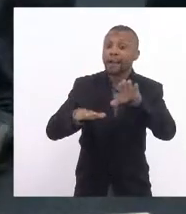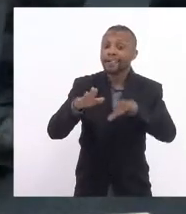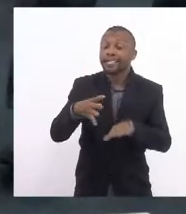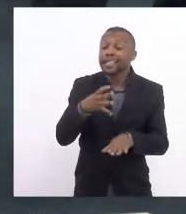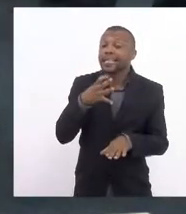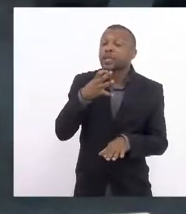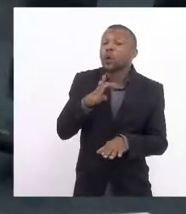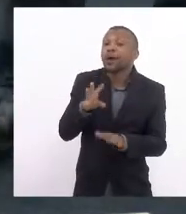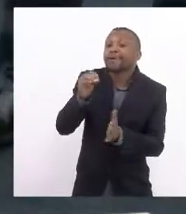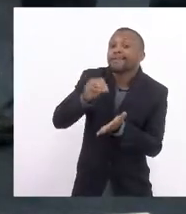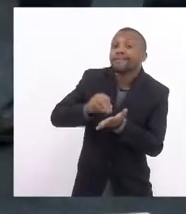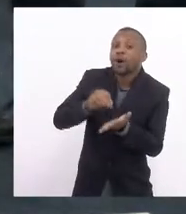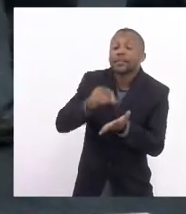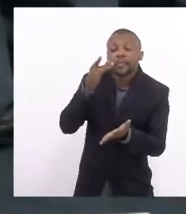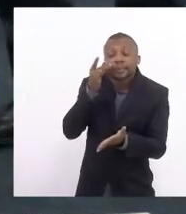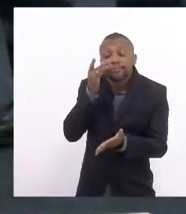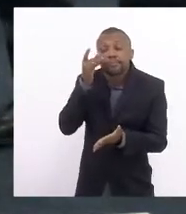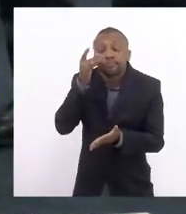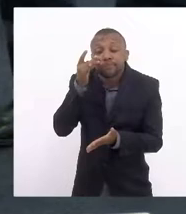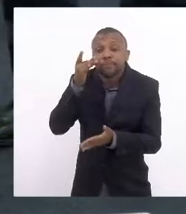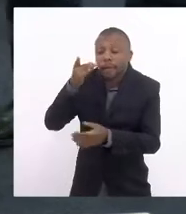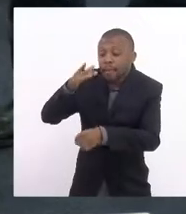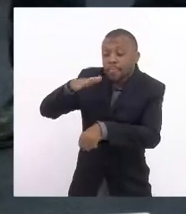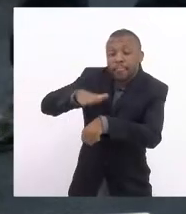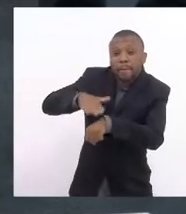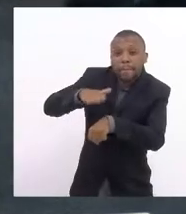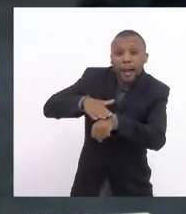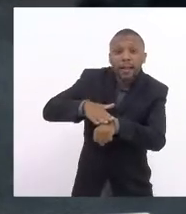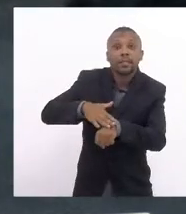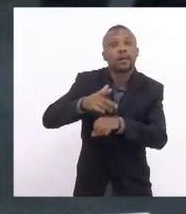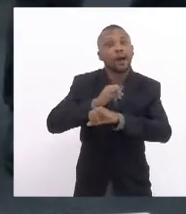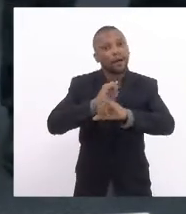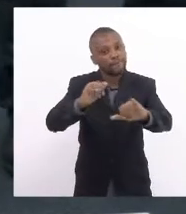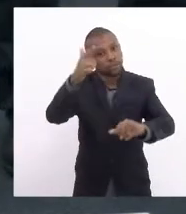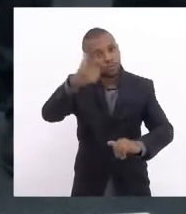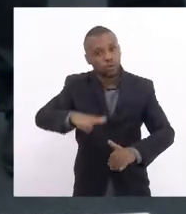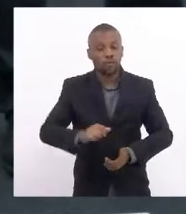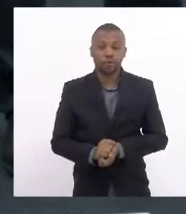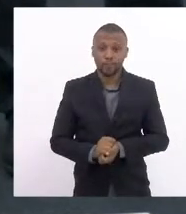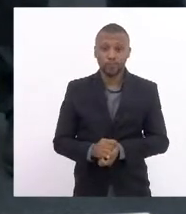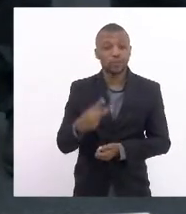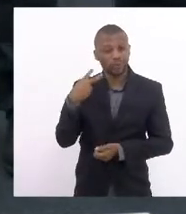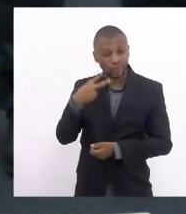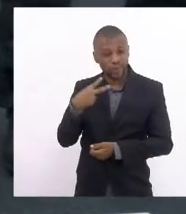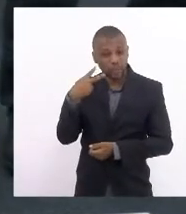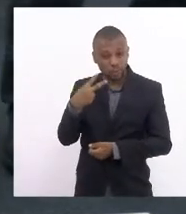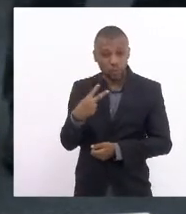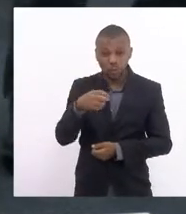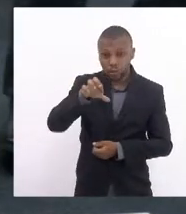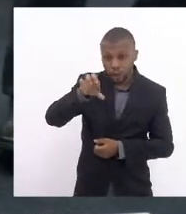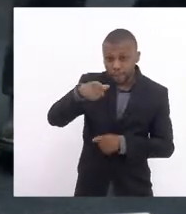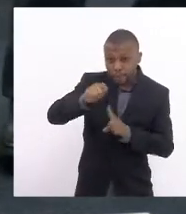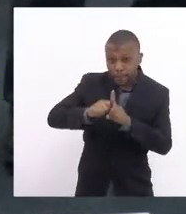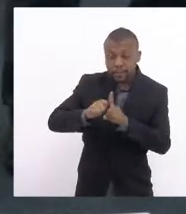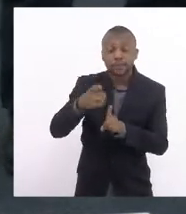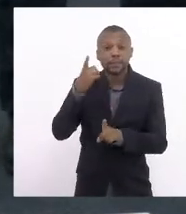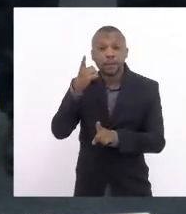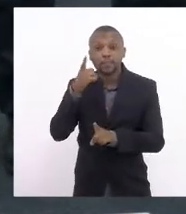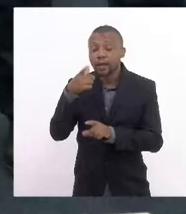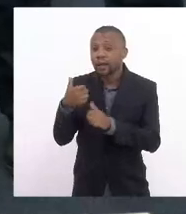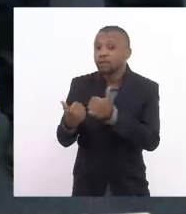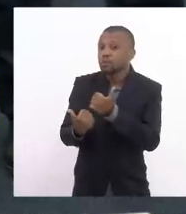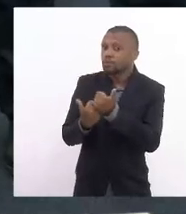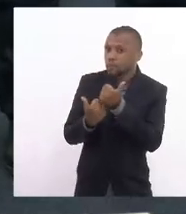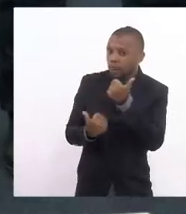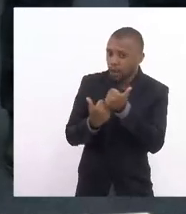pele, que não conhece verdadeiramente. Como eu repito, sou vereador de 2 mandatos na cidade de São Gonçalo, estou há 9 meses como deputado suplente,